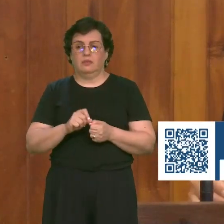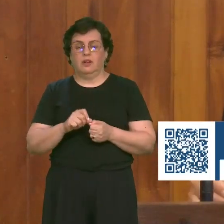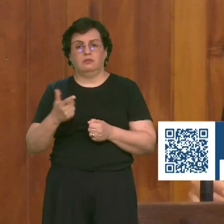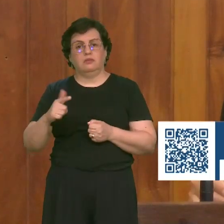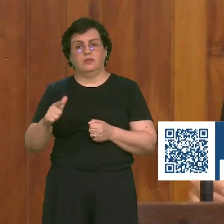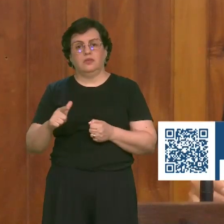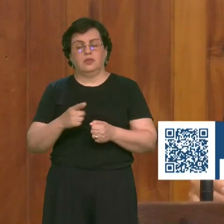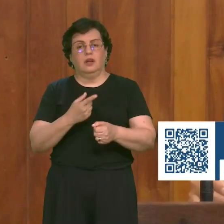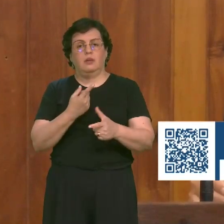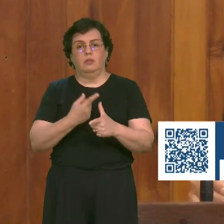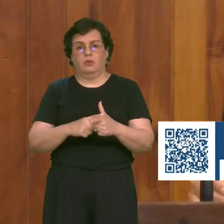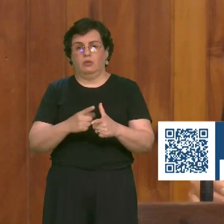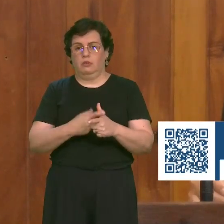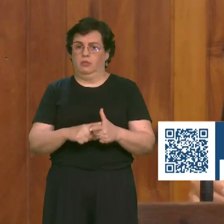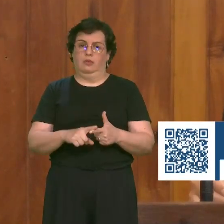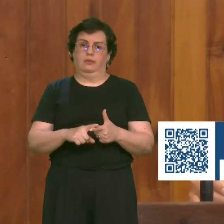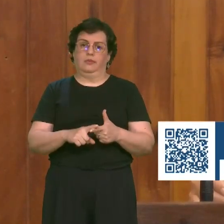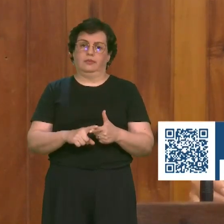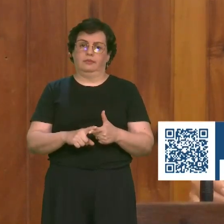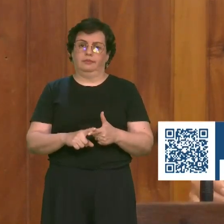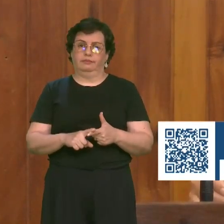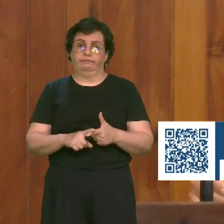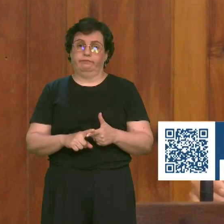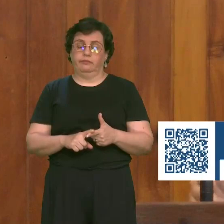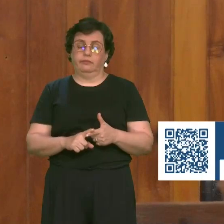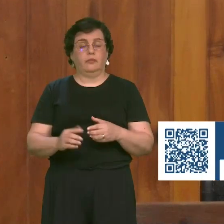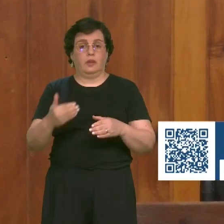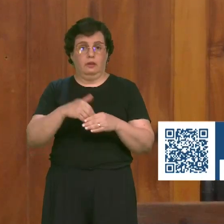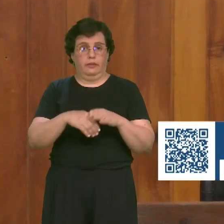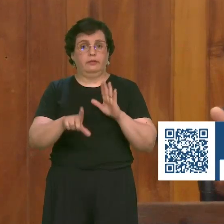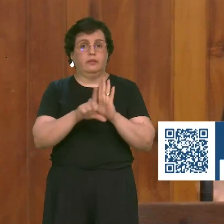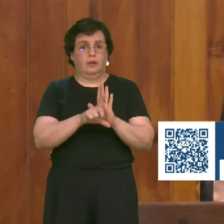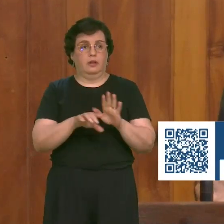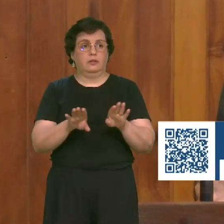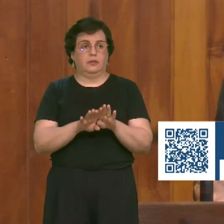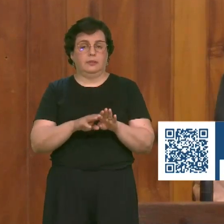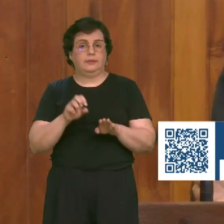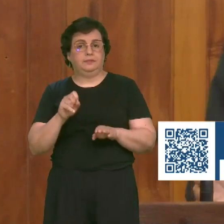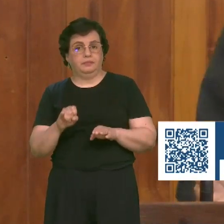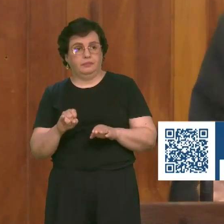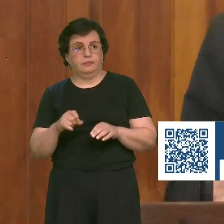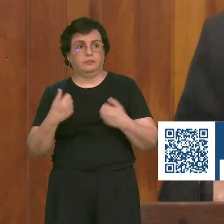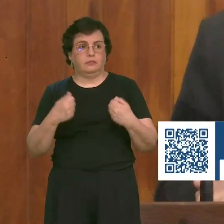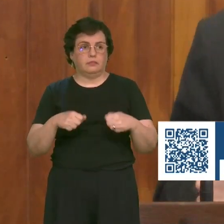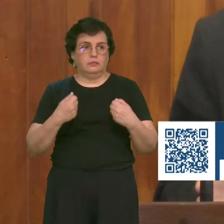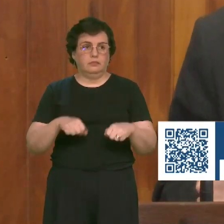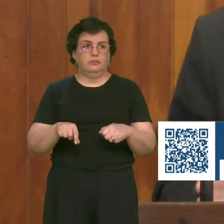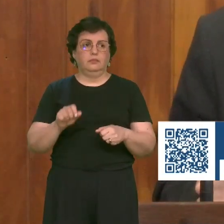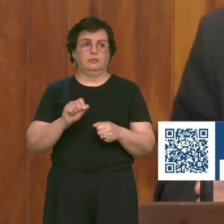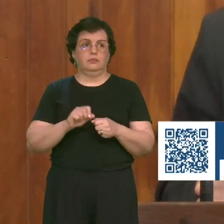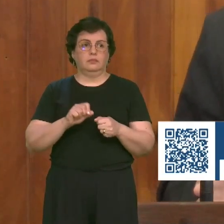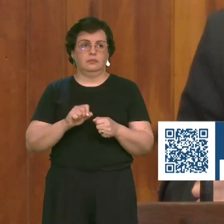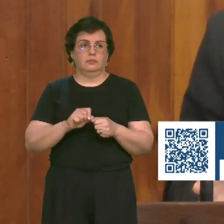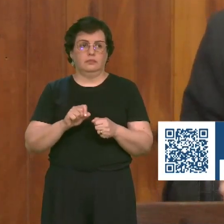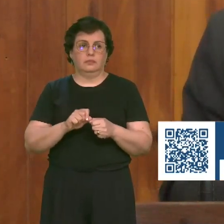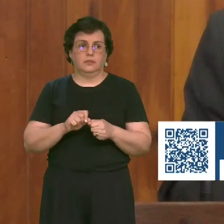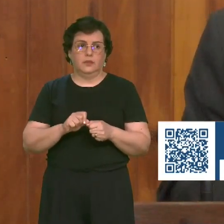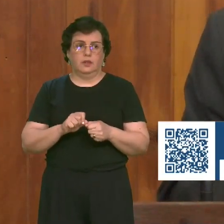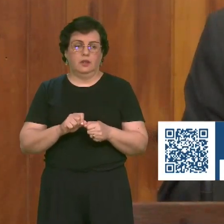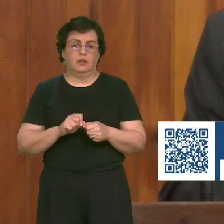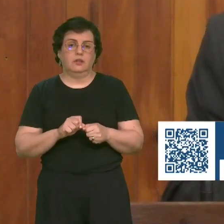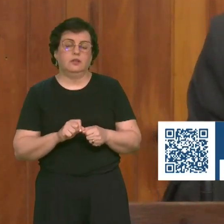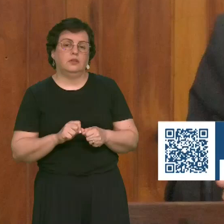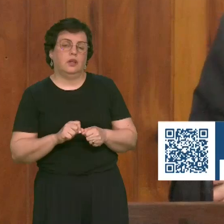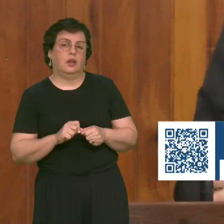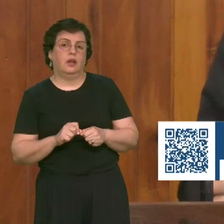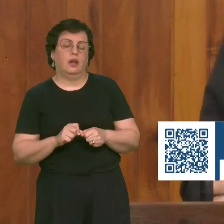problema é previsto na legislação inclusive se for o caso fazer é a carga